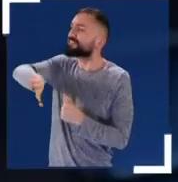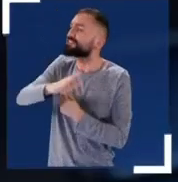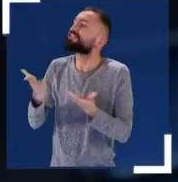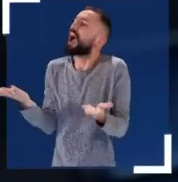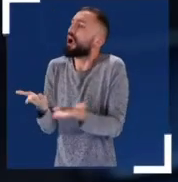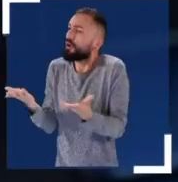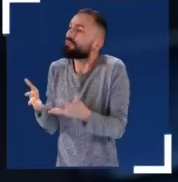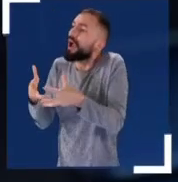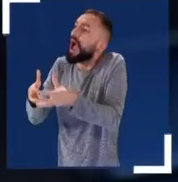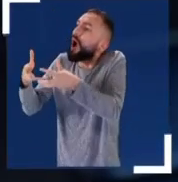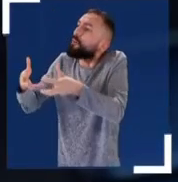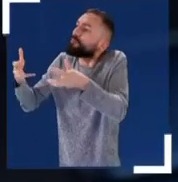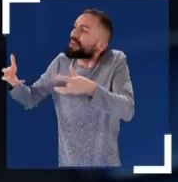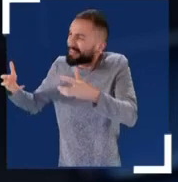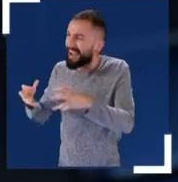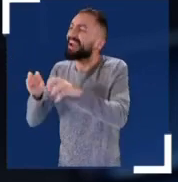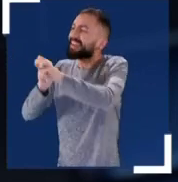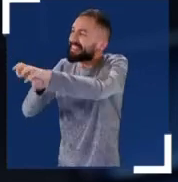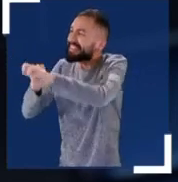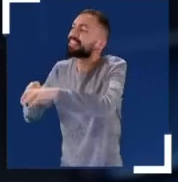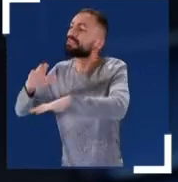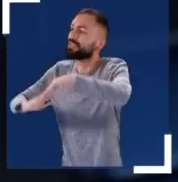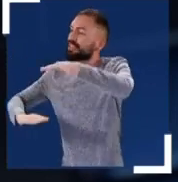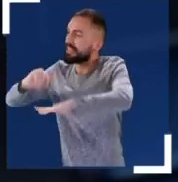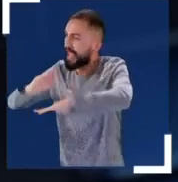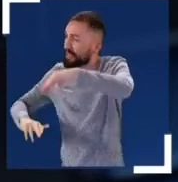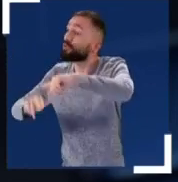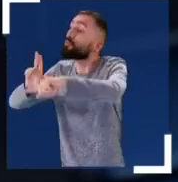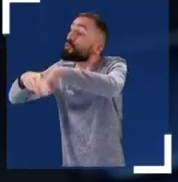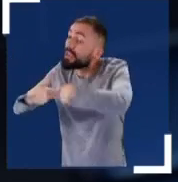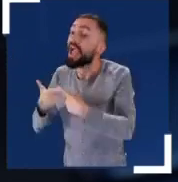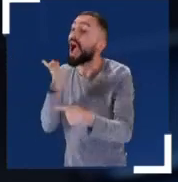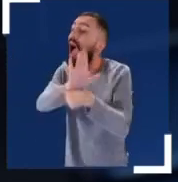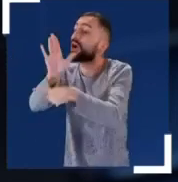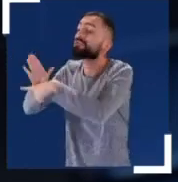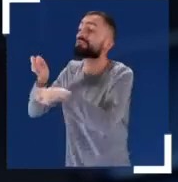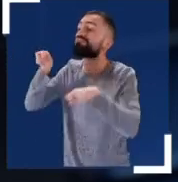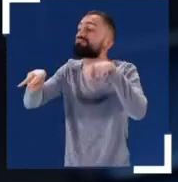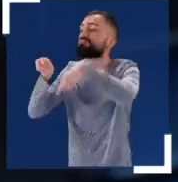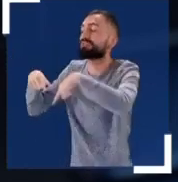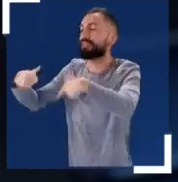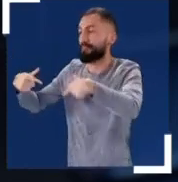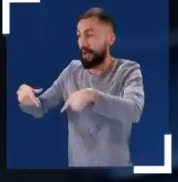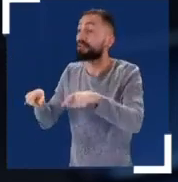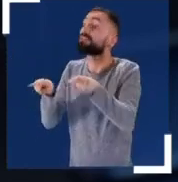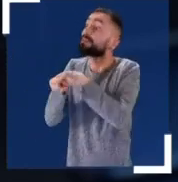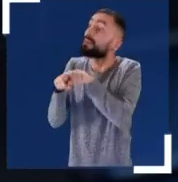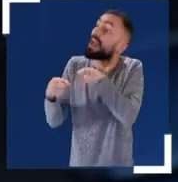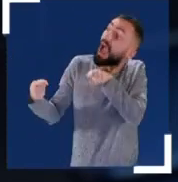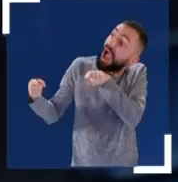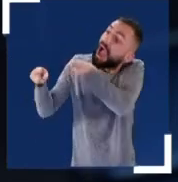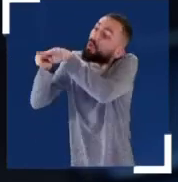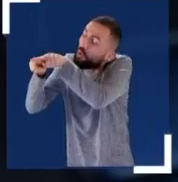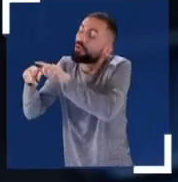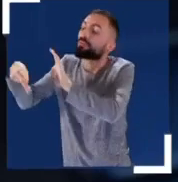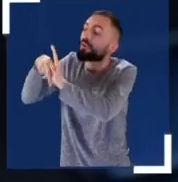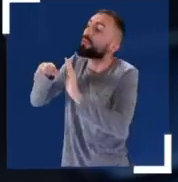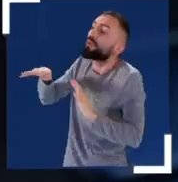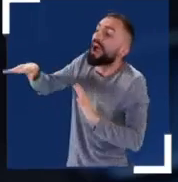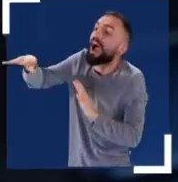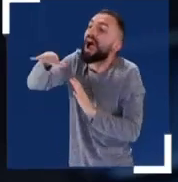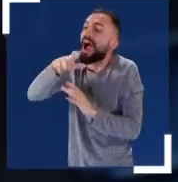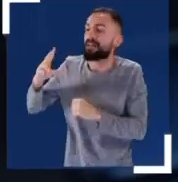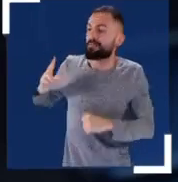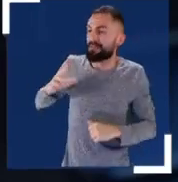dizer, pela importância que ele tem na geração de empregos e de oportunidades. E vamos fazer acordos também com o setor privado. Onde tivermos o